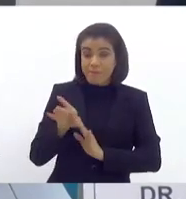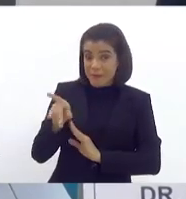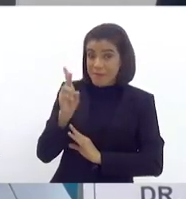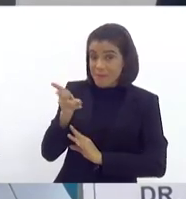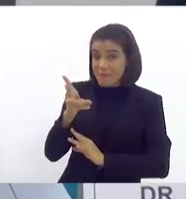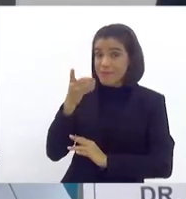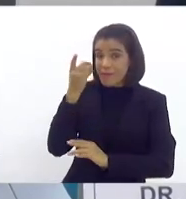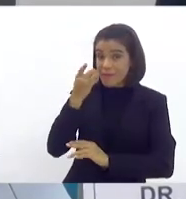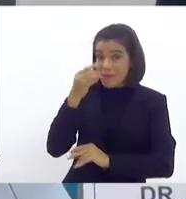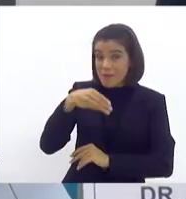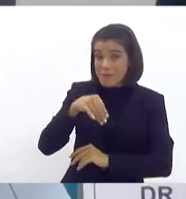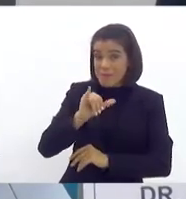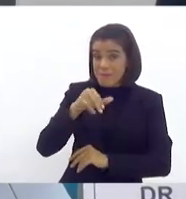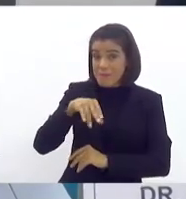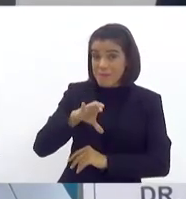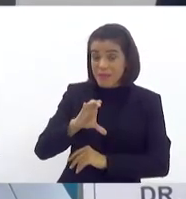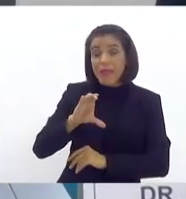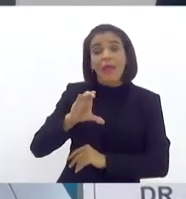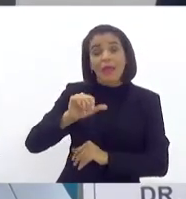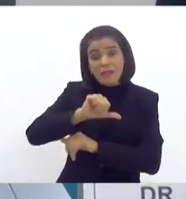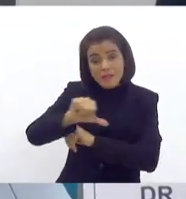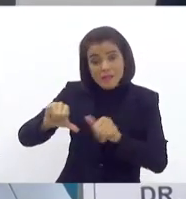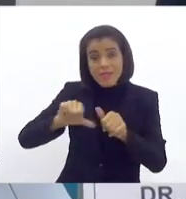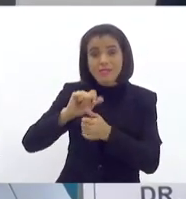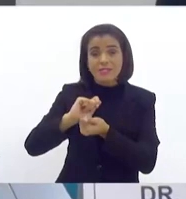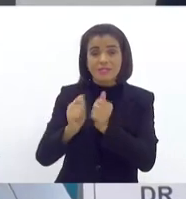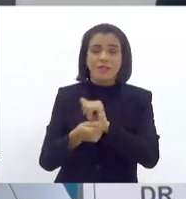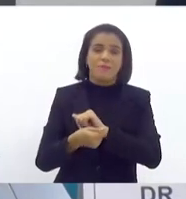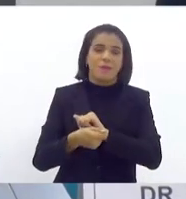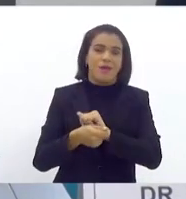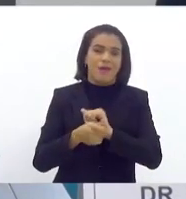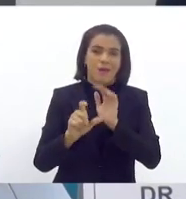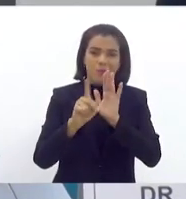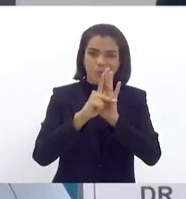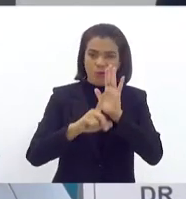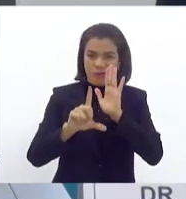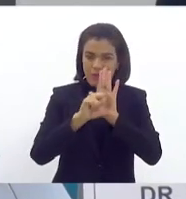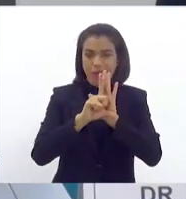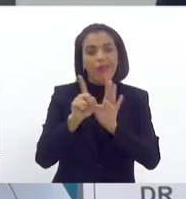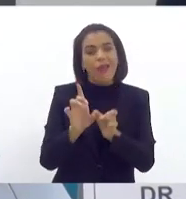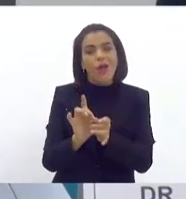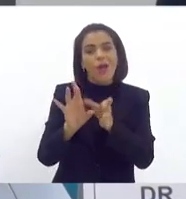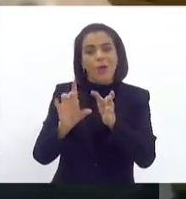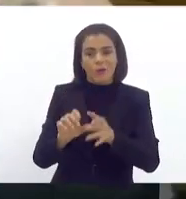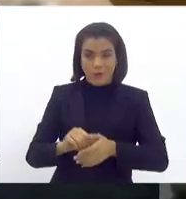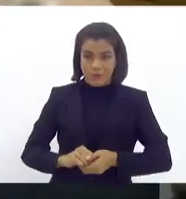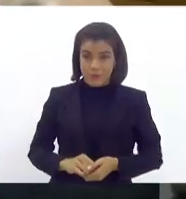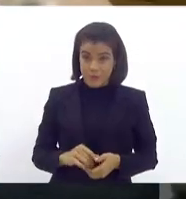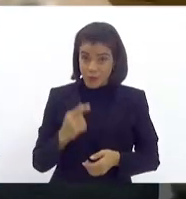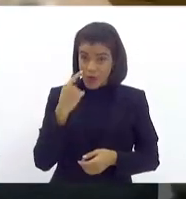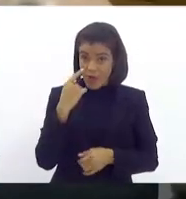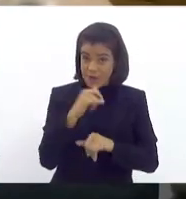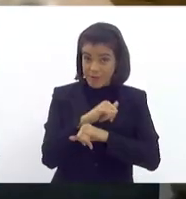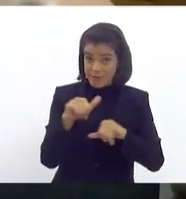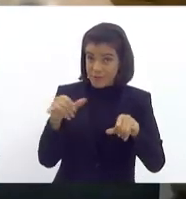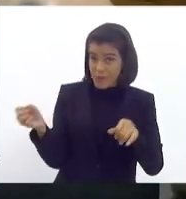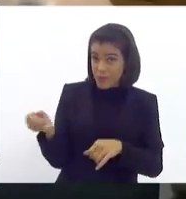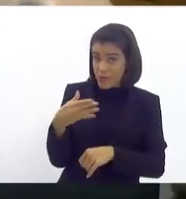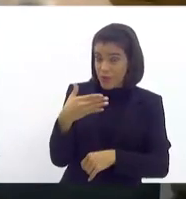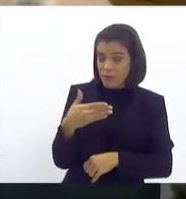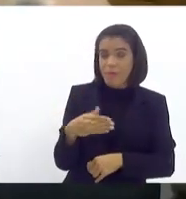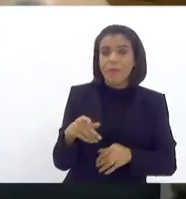no mérito, até por emendas, transformá-lo em autorizativo, como está sugerindo o Vossa Excelência. Presidente. Deputado Luiz Paulo. Um dado novo. PL